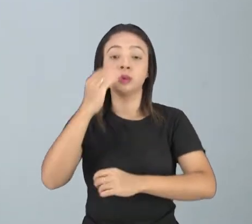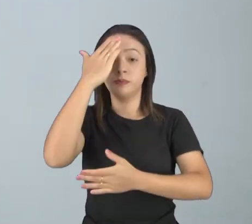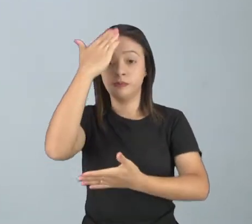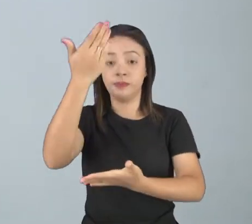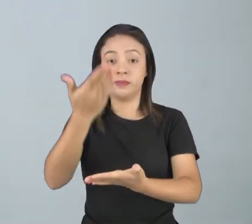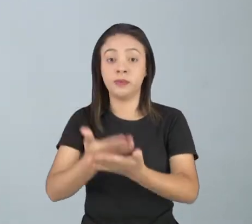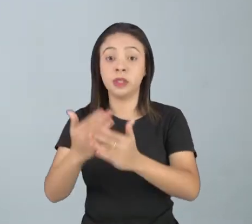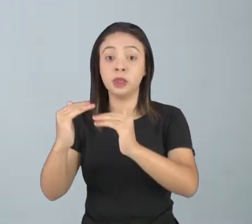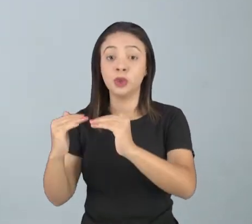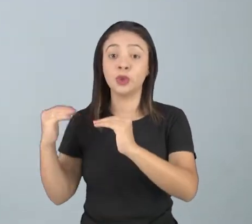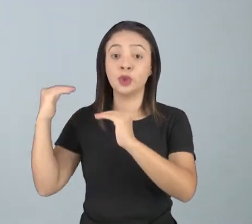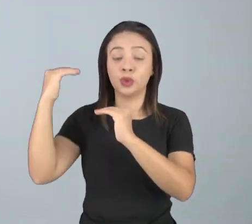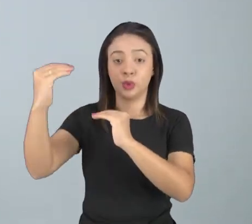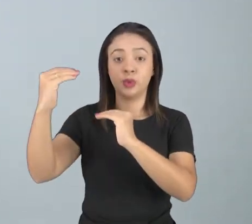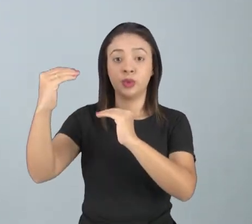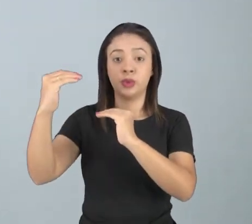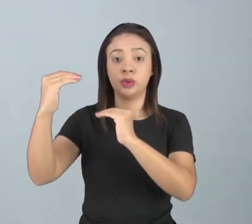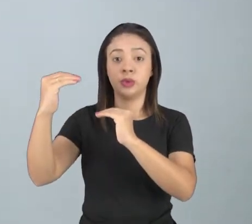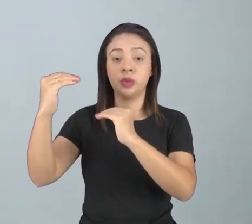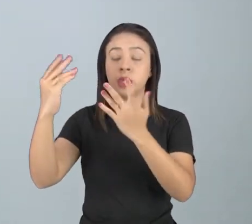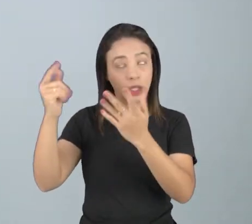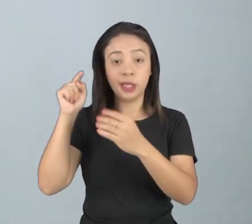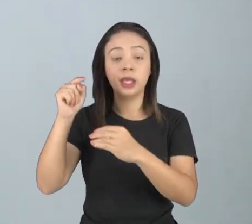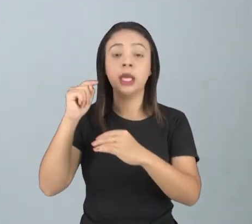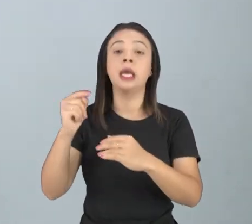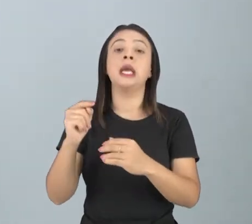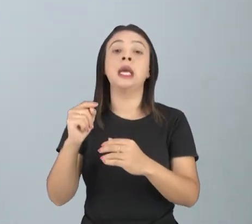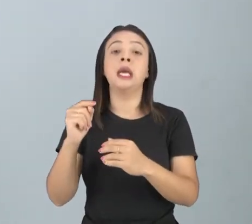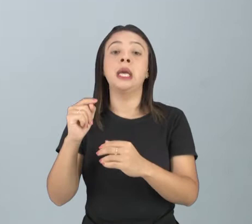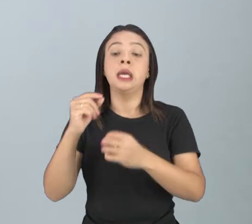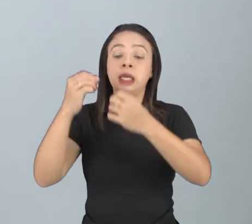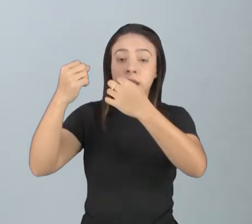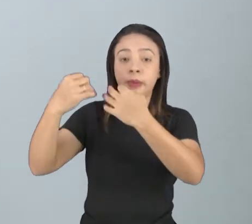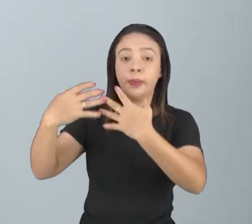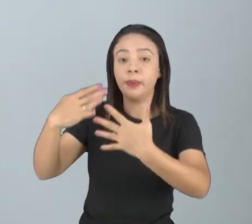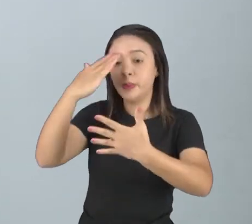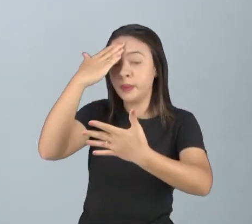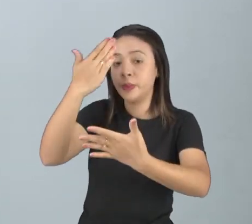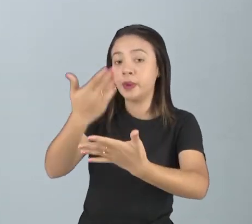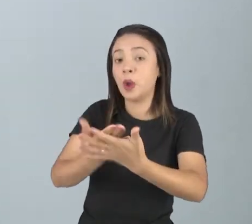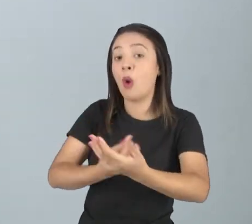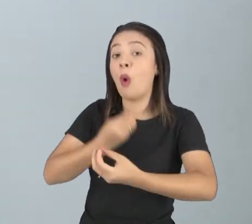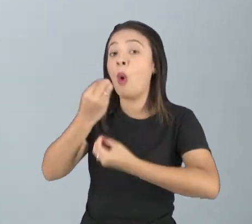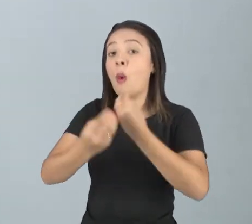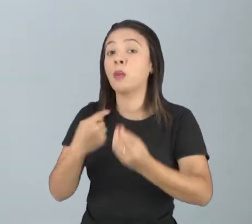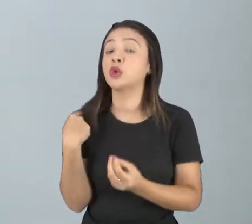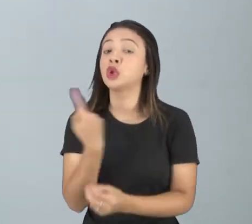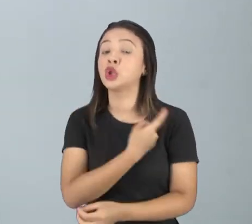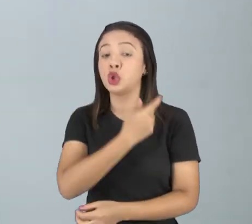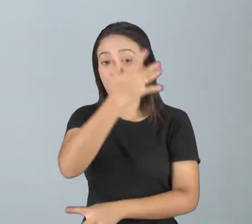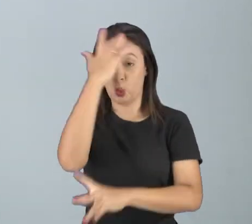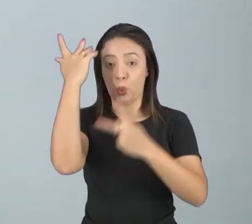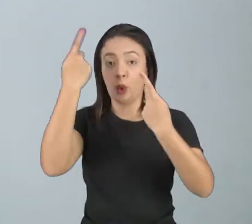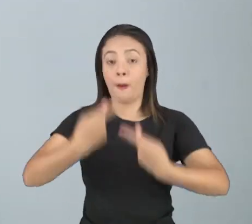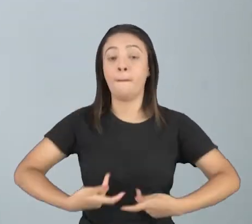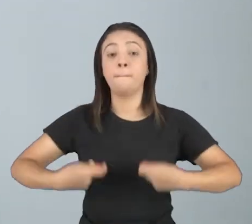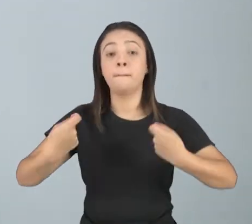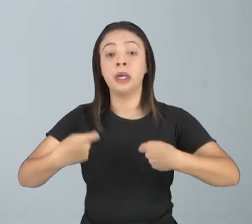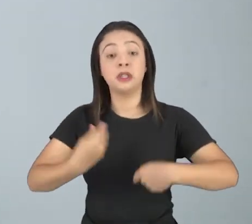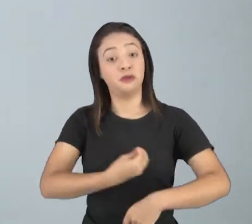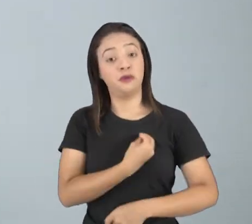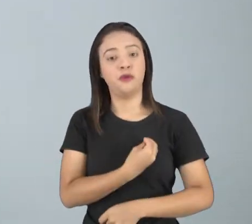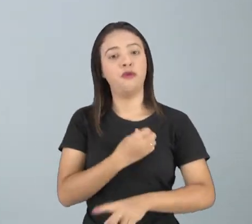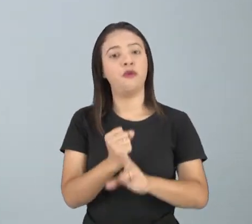princípios superiores, que essas crenças vão determinar como que tem que ser o comportamento dele na sociedade. No caso,